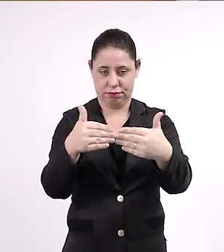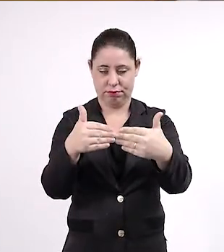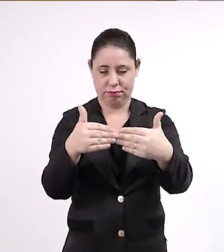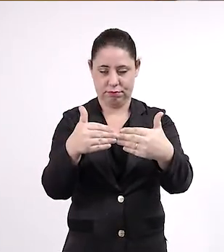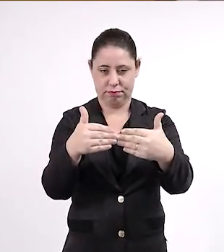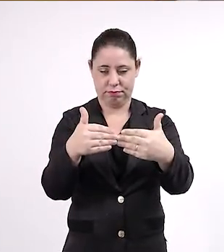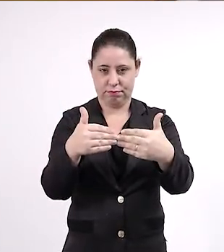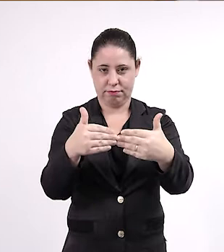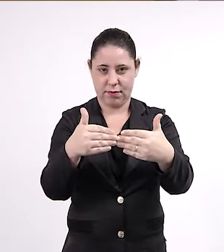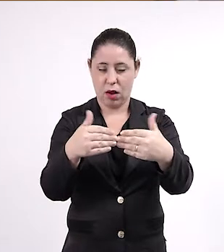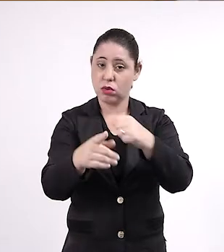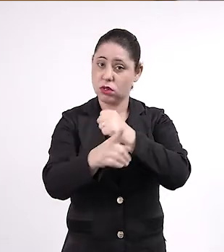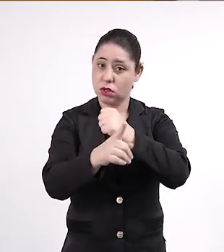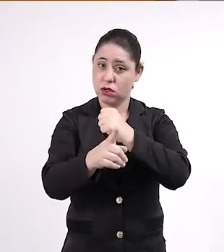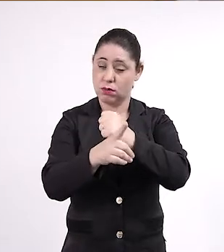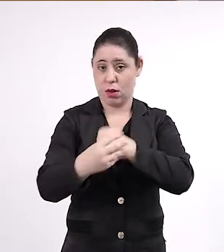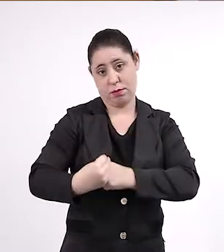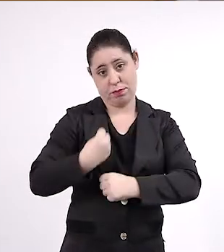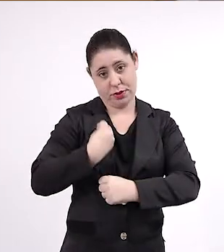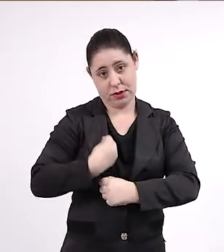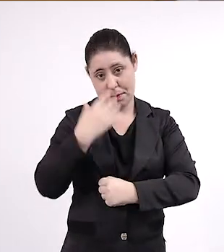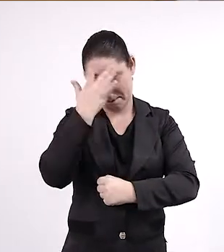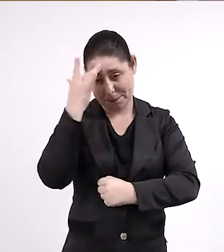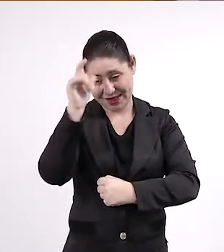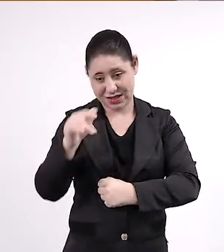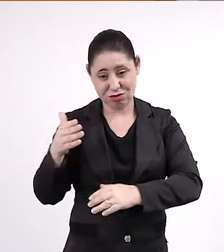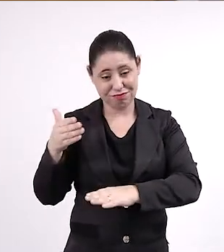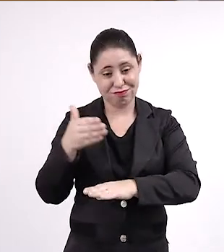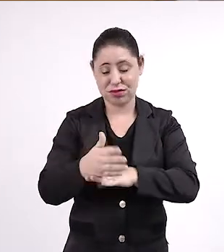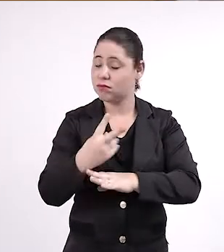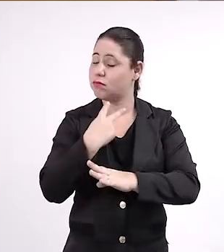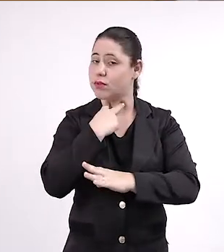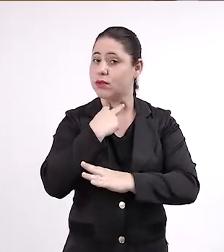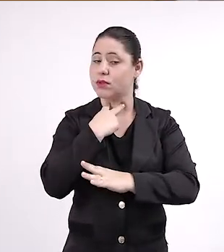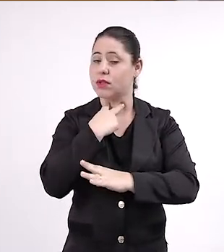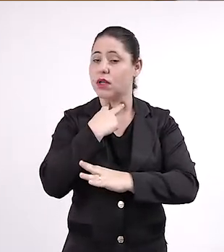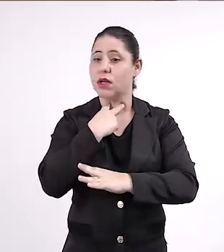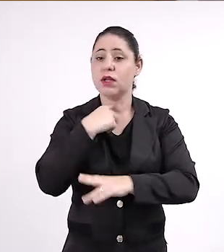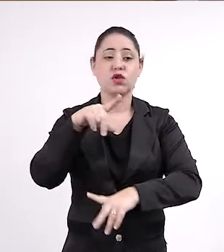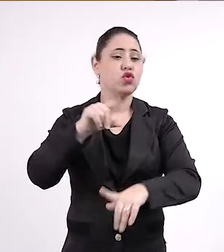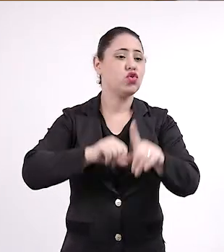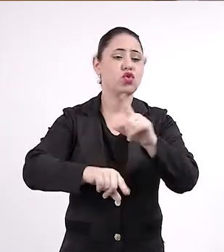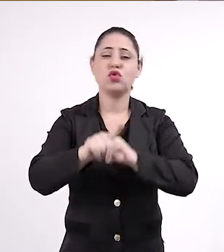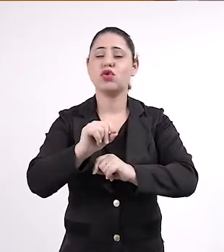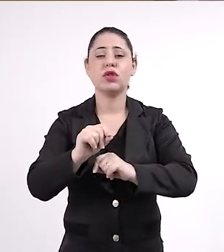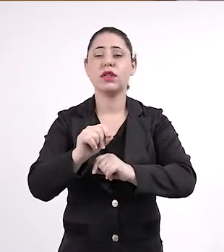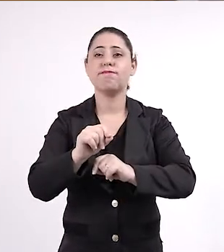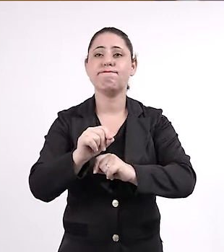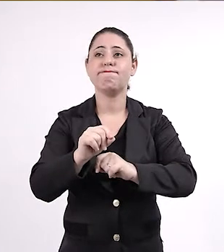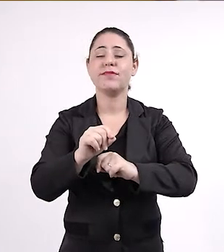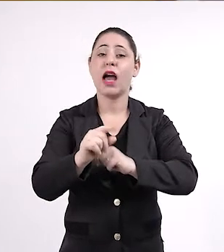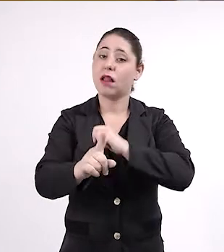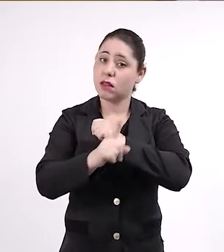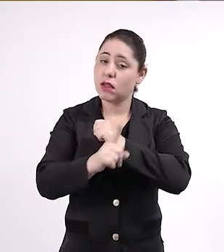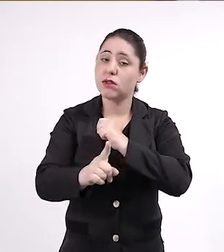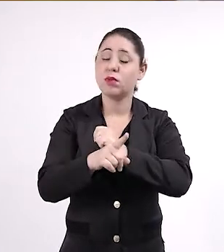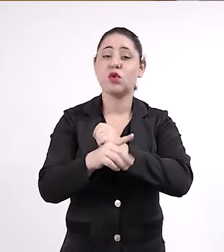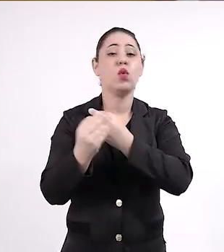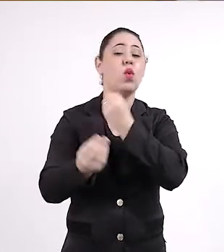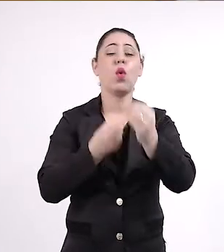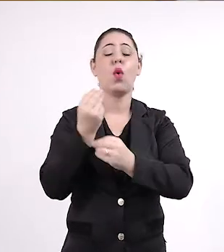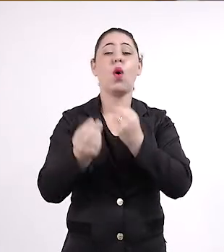portas fechadas ao atendimento presencial, nós temos buscado, portanto, alternativas para que as pessoas